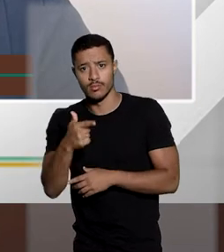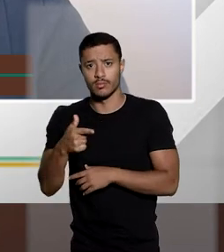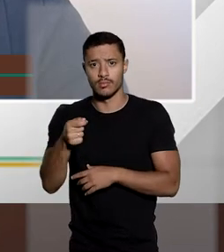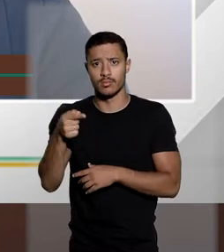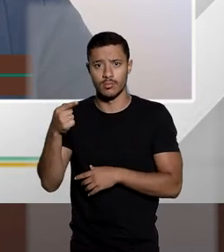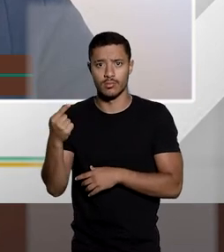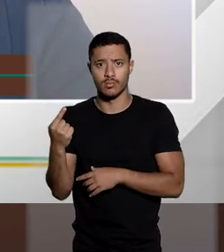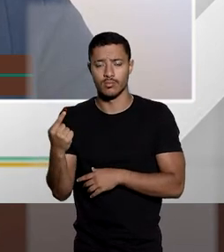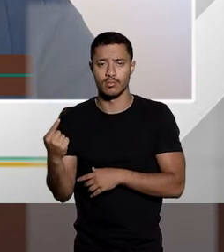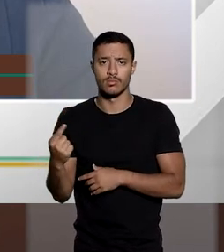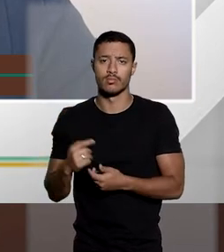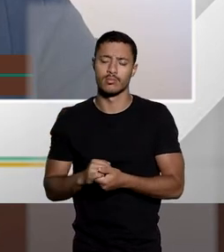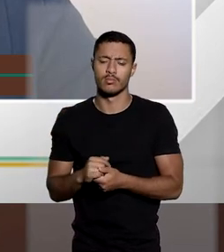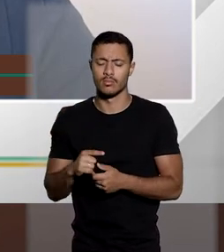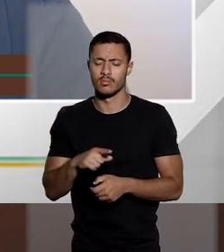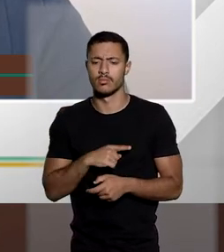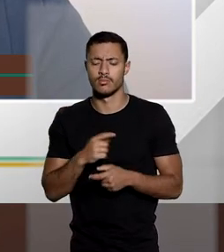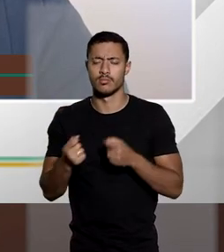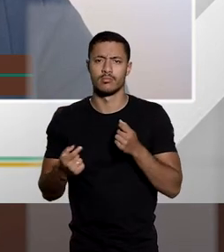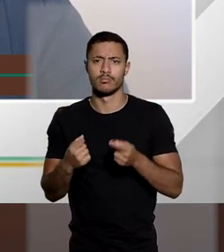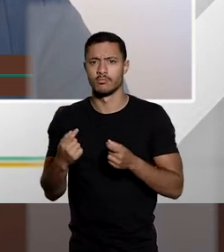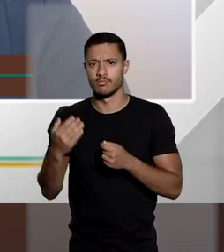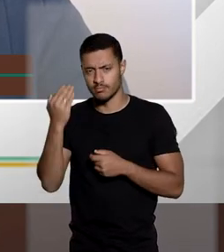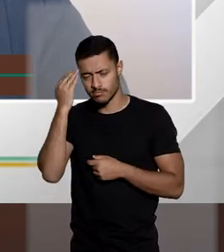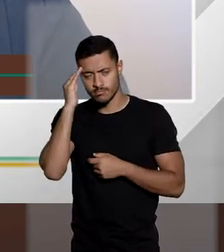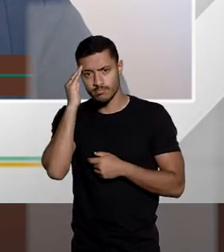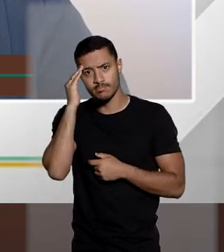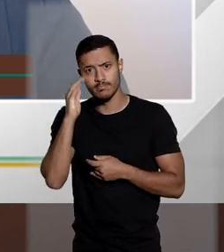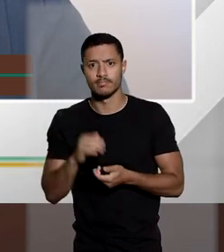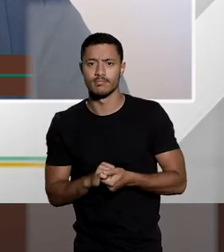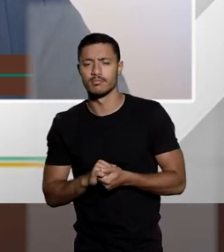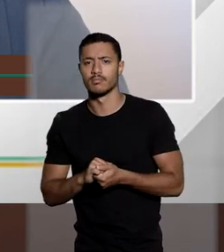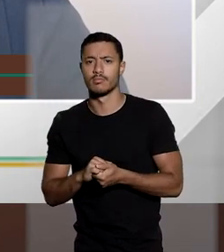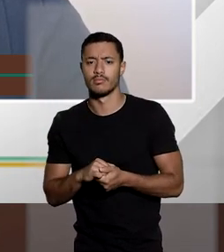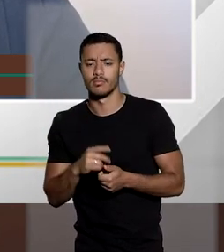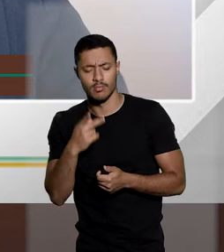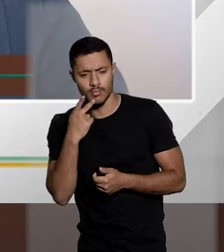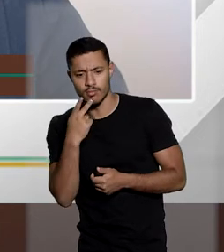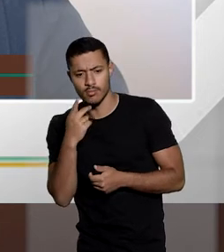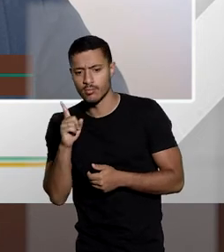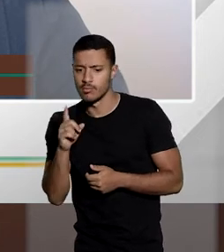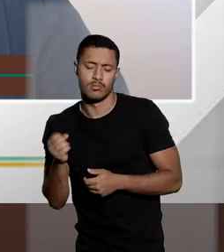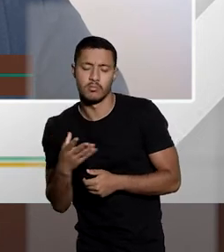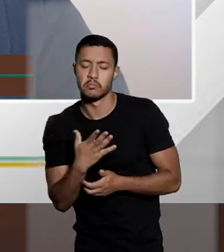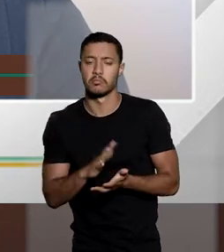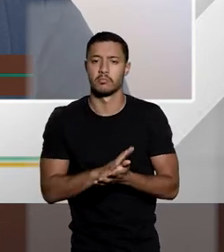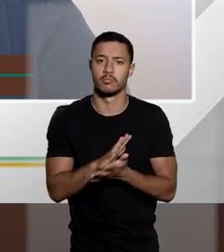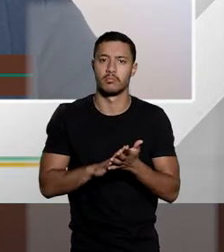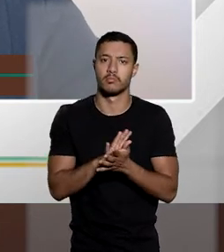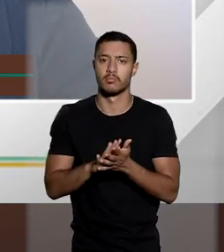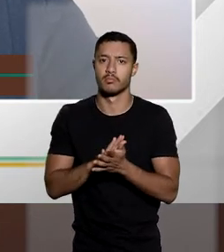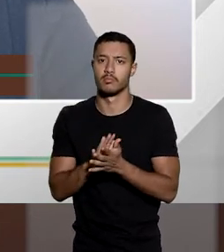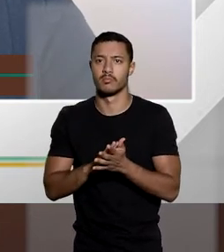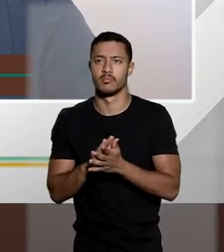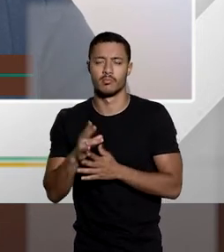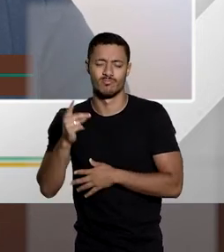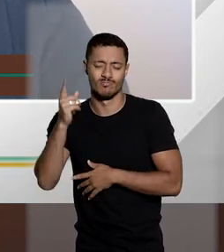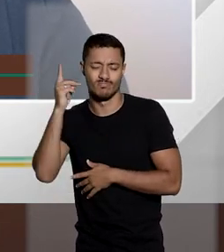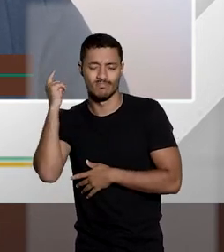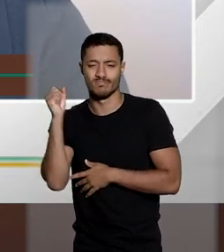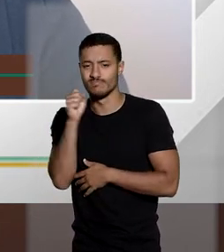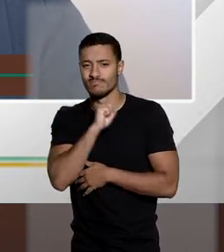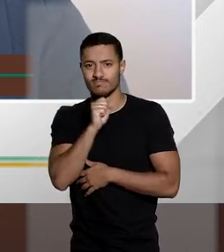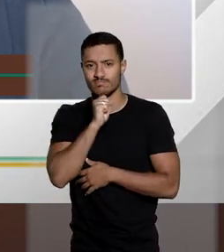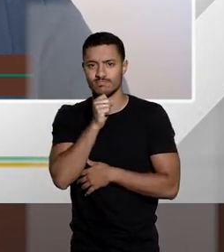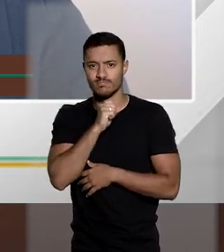2021. E, assim, os juristas têm as mais variadas interpretações sobre elas. Alguns dizem que ela não inovou nada, que seria um museu de grandes